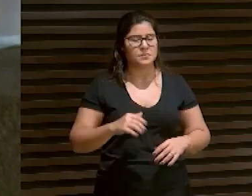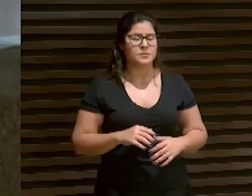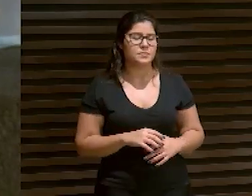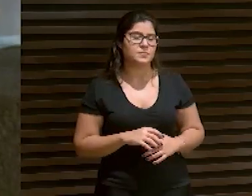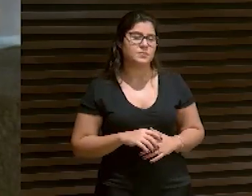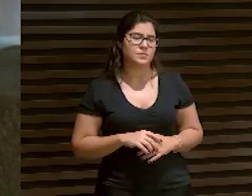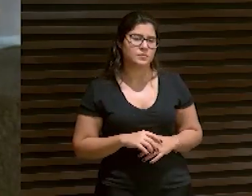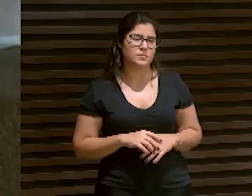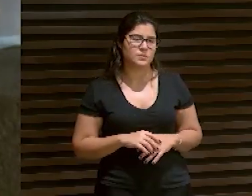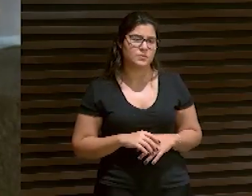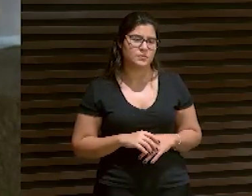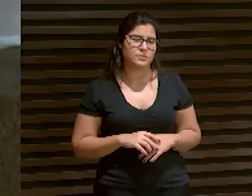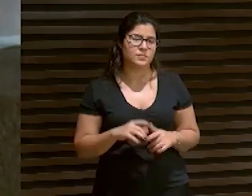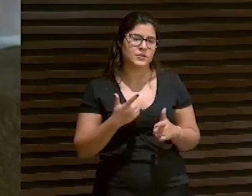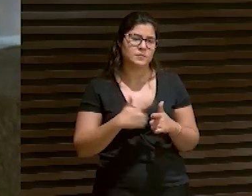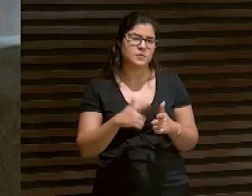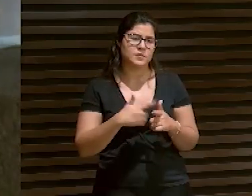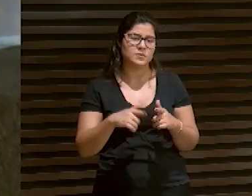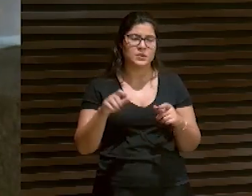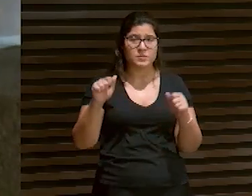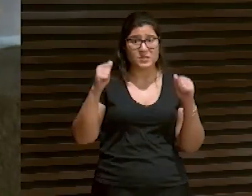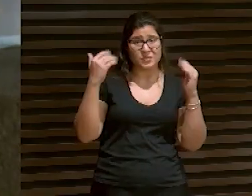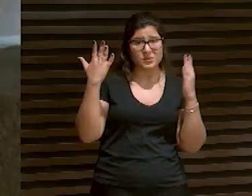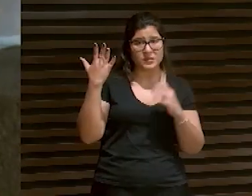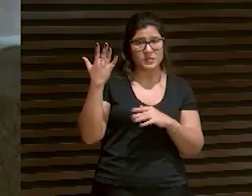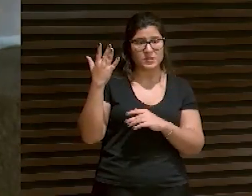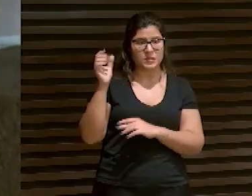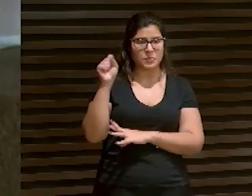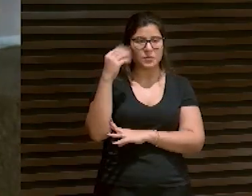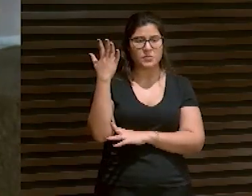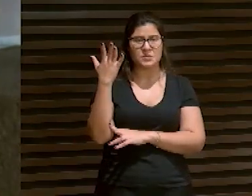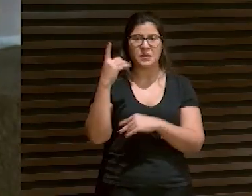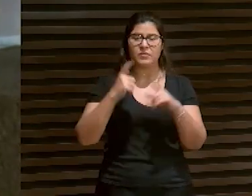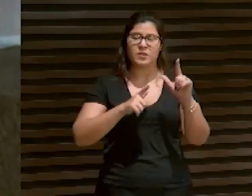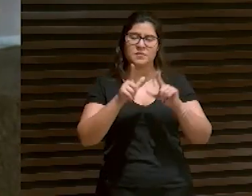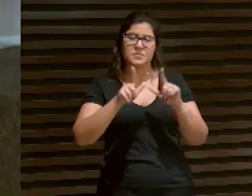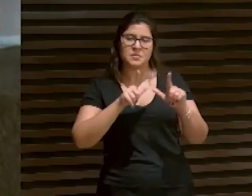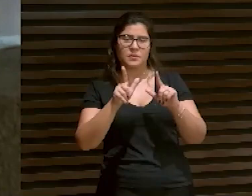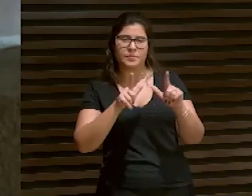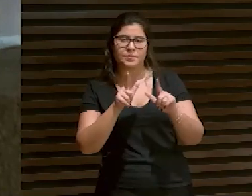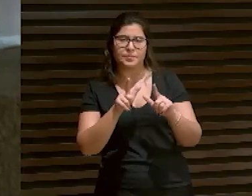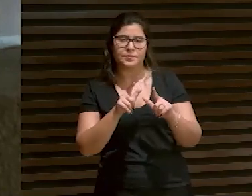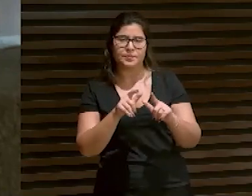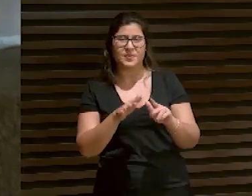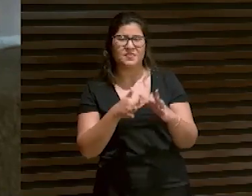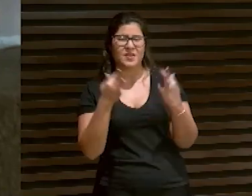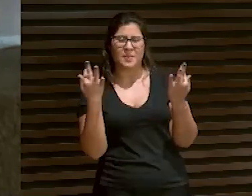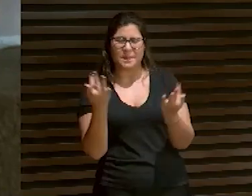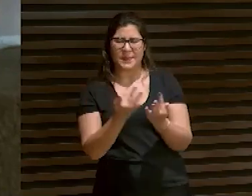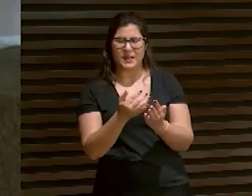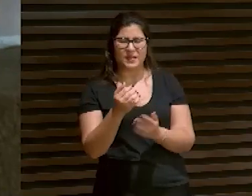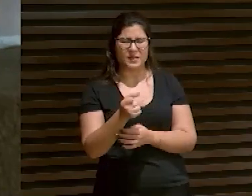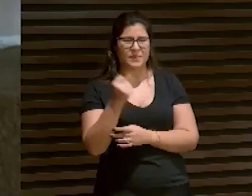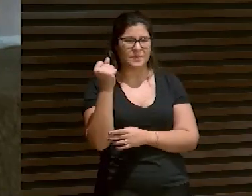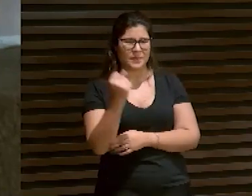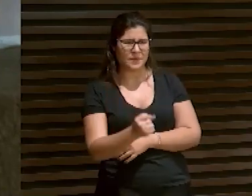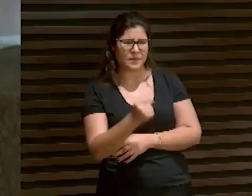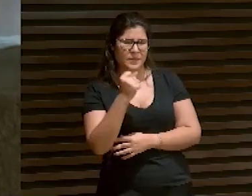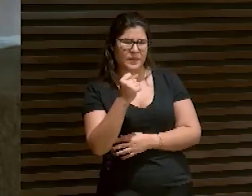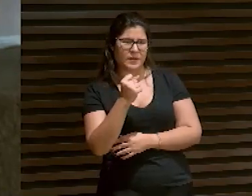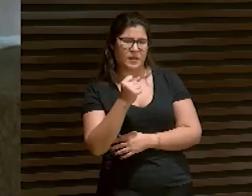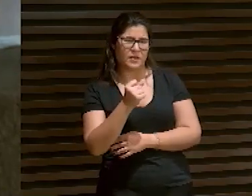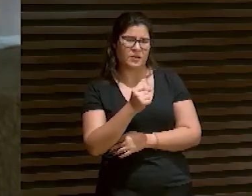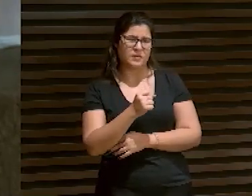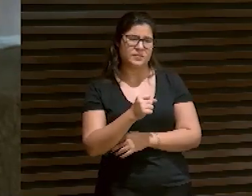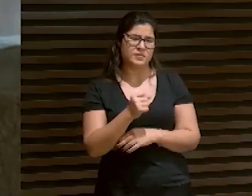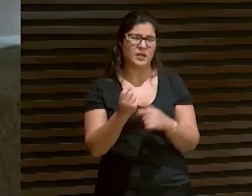acontecem, de homens que matam irmãos, de irmãos que matam seus irmãos, que matam os pais. Imagina se você conhece uma pessoa